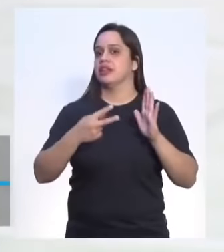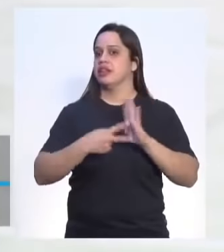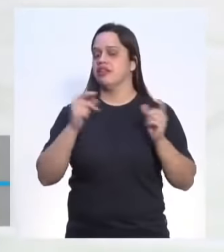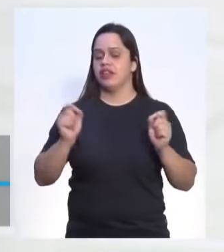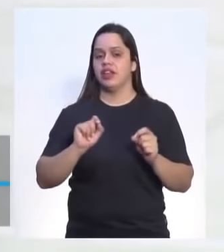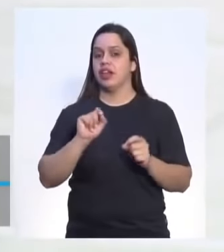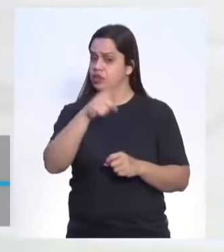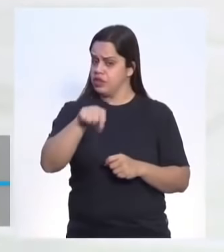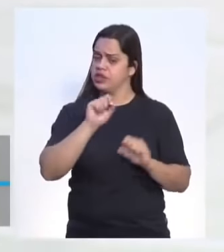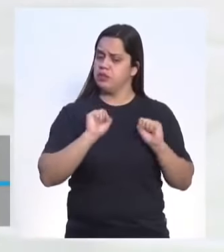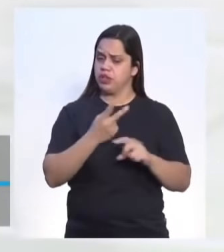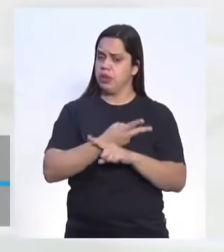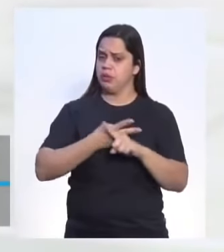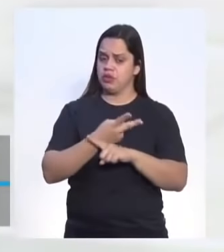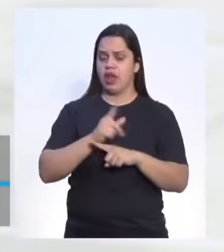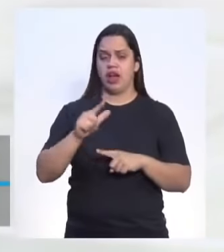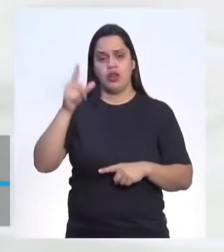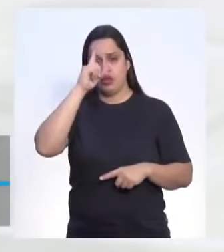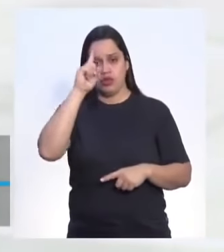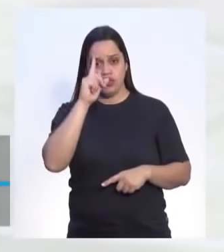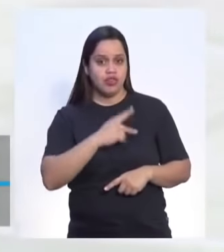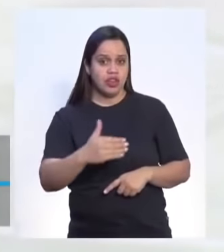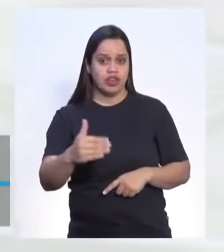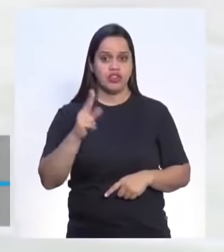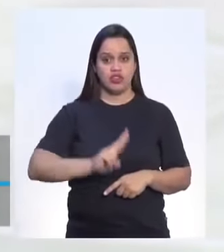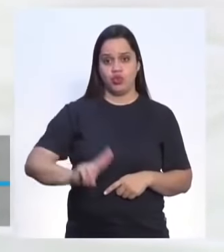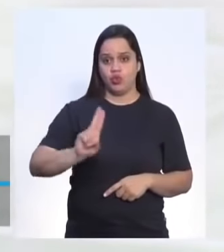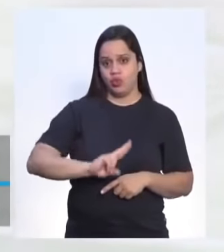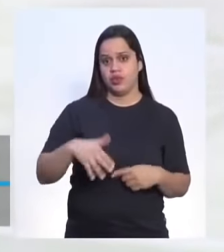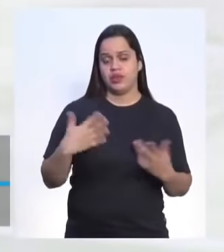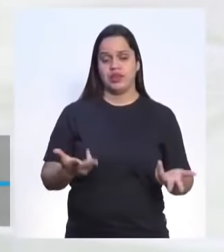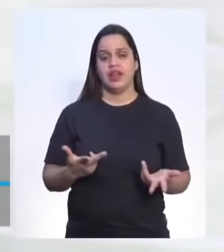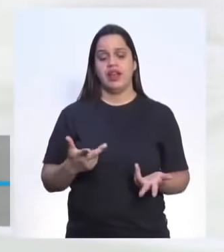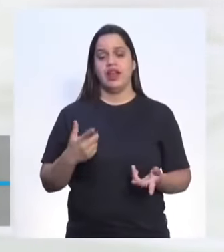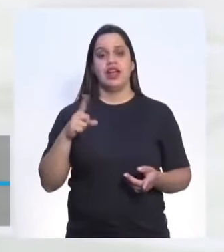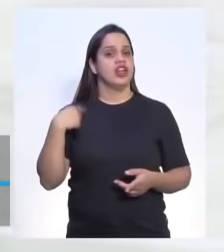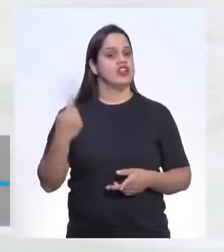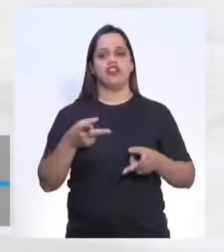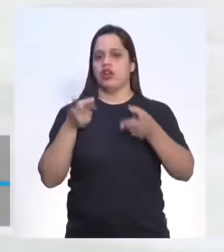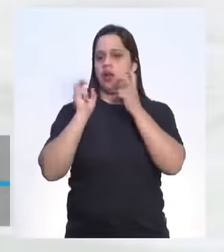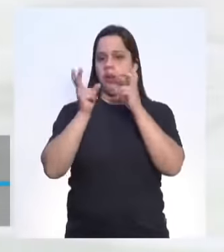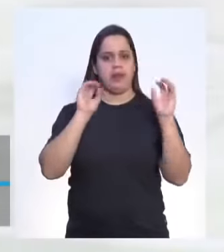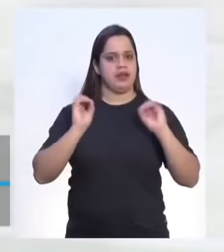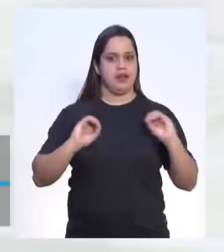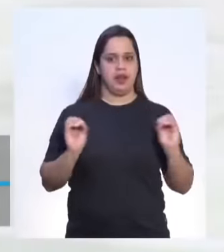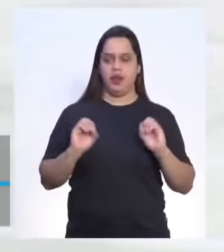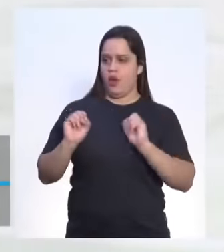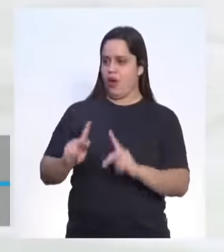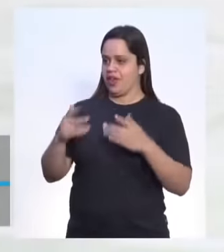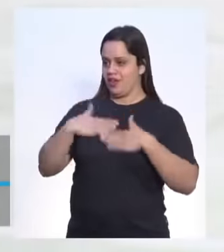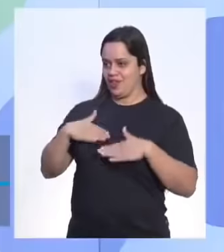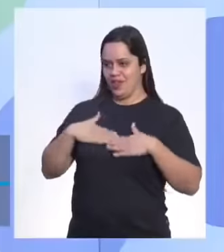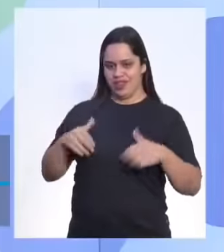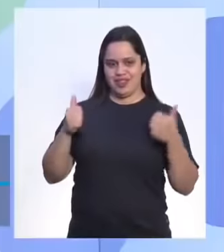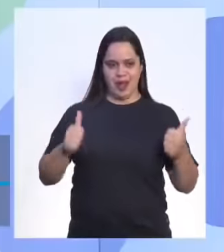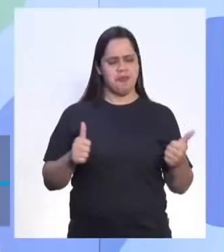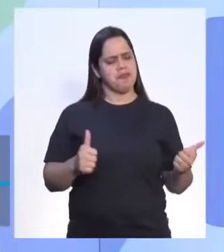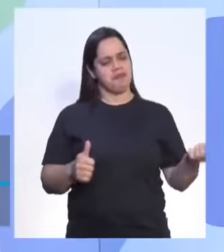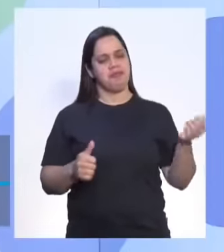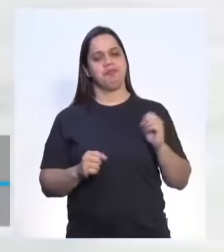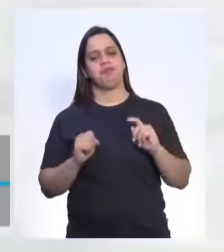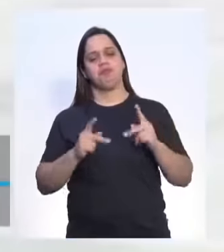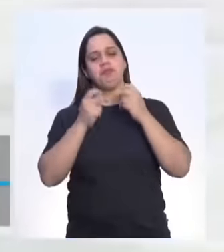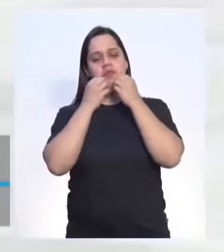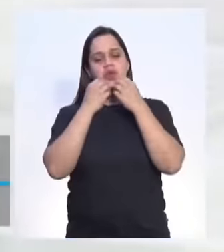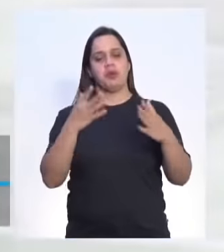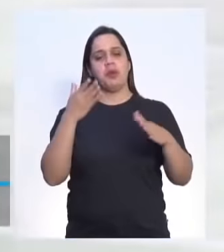aí, né, até no nosso cotidiano, nossa comum, né, que a gente nem percebe que eles estão. Tranquilo, Jonas? Demorou. Muito boa a participação